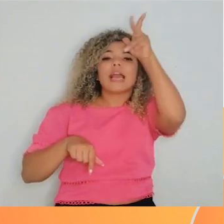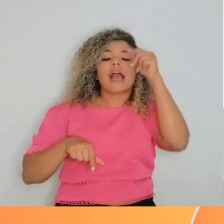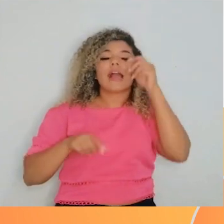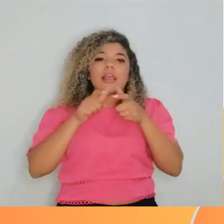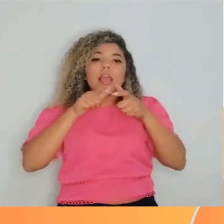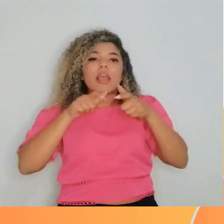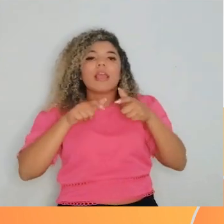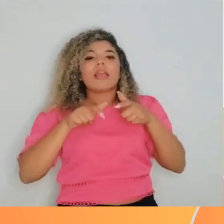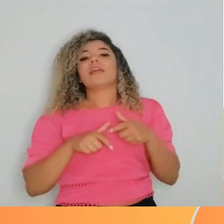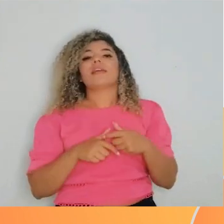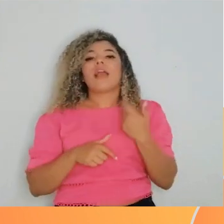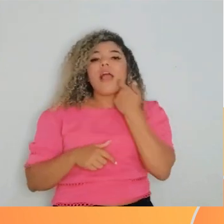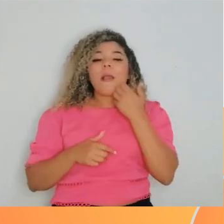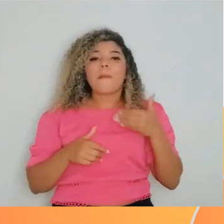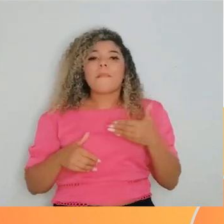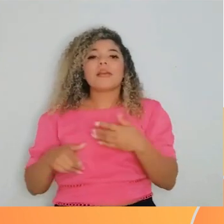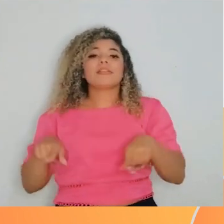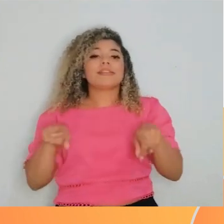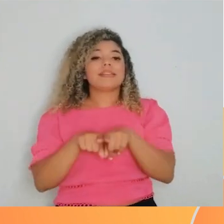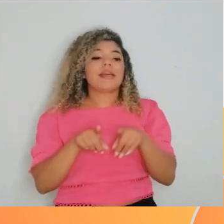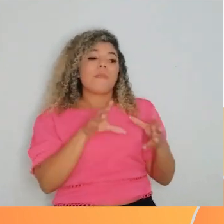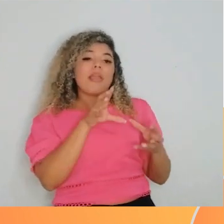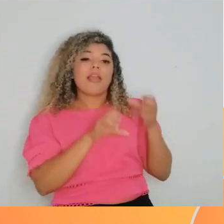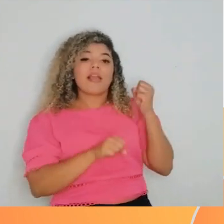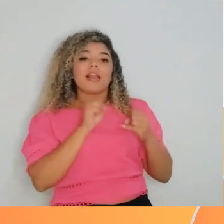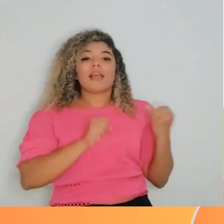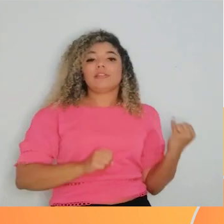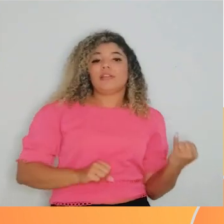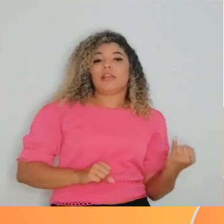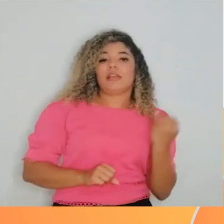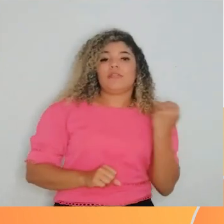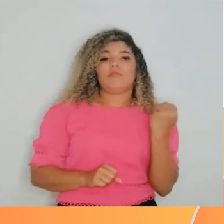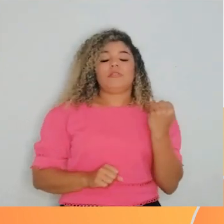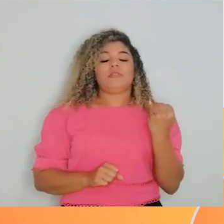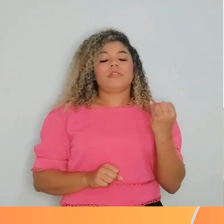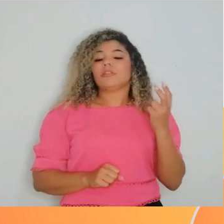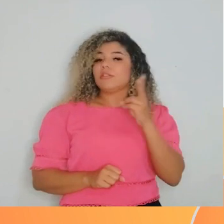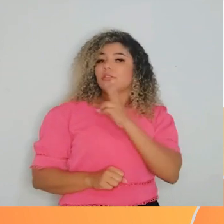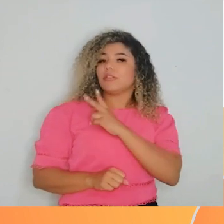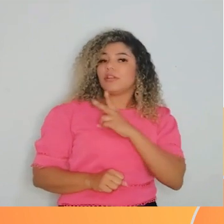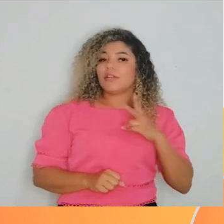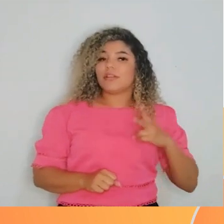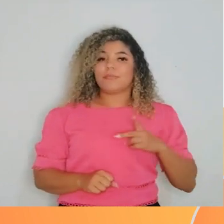enlatada, manteiga, cogumelo e até o leite como uma importante fonte de vitamina D.